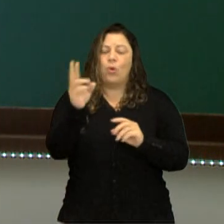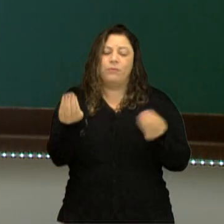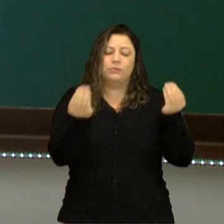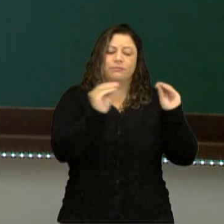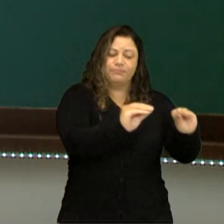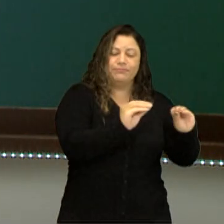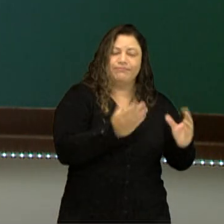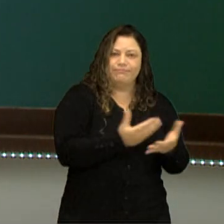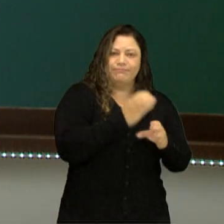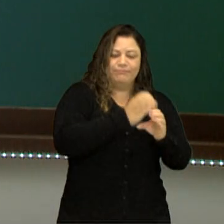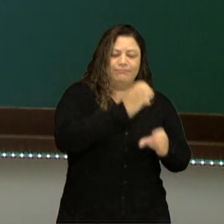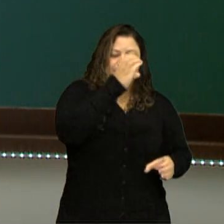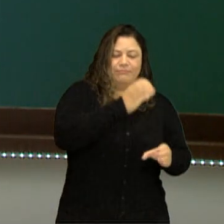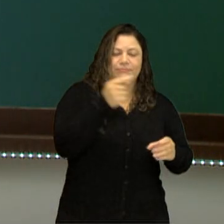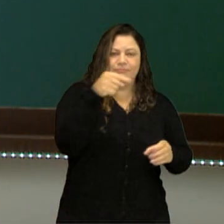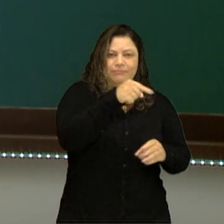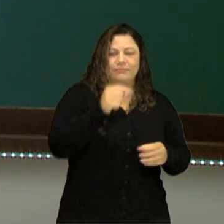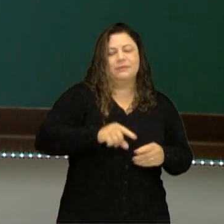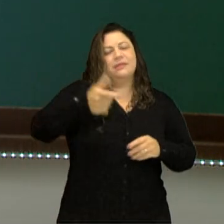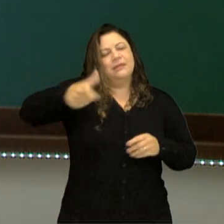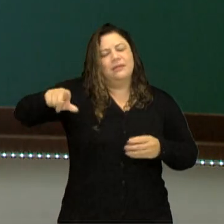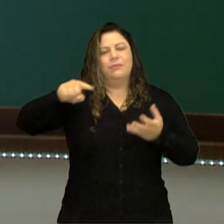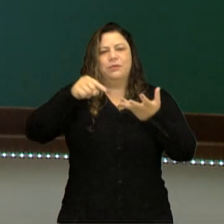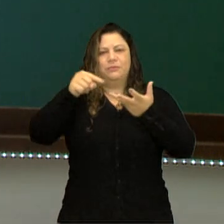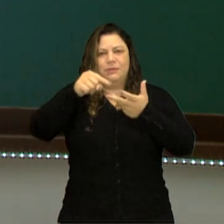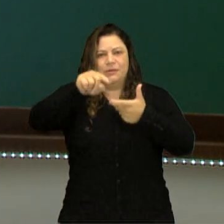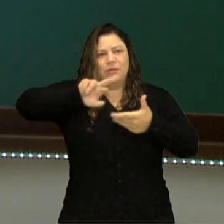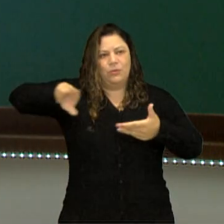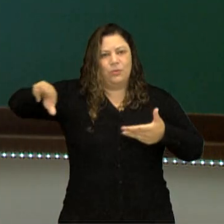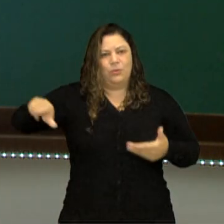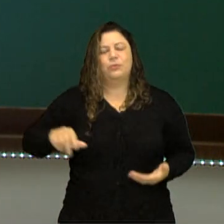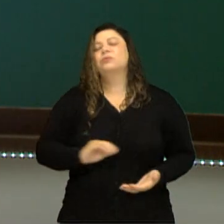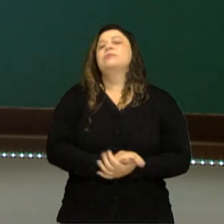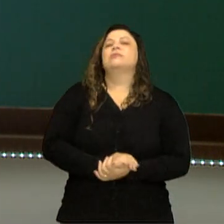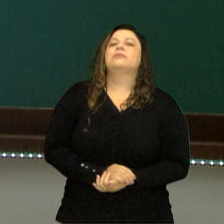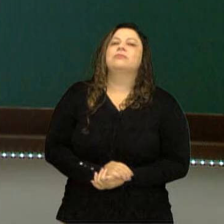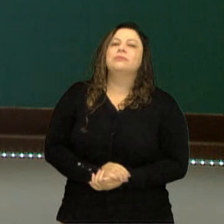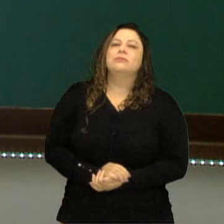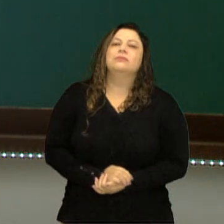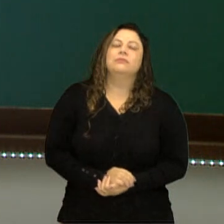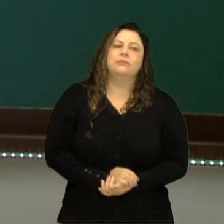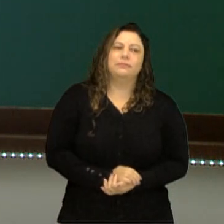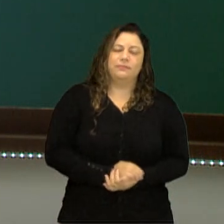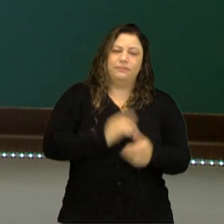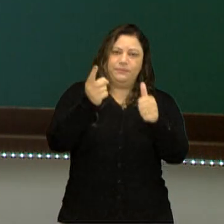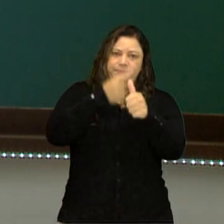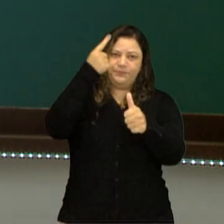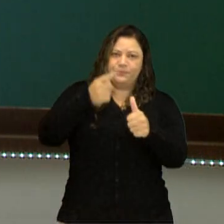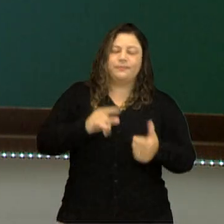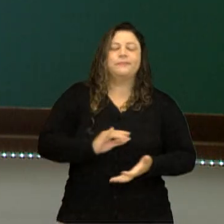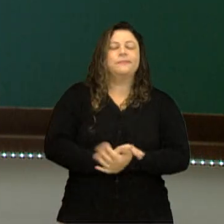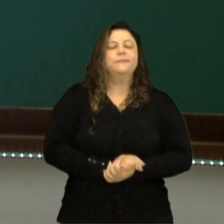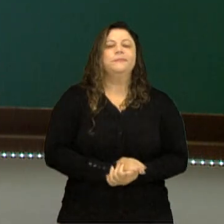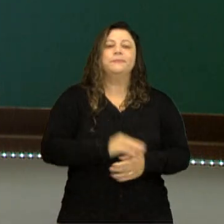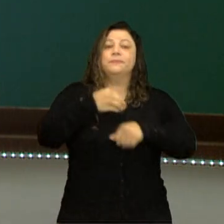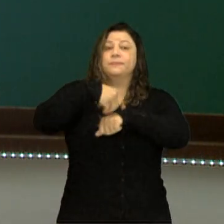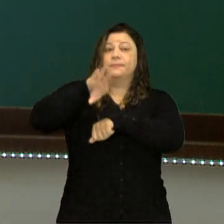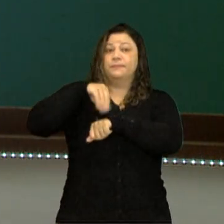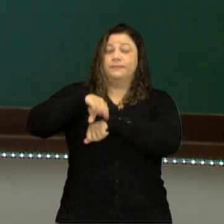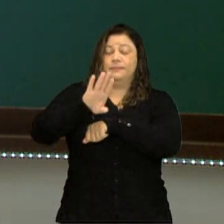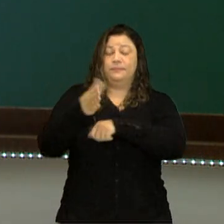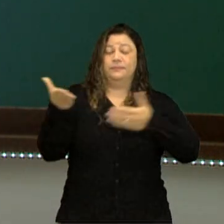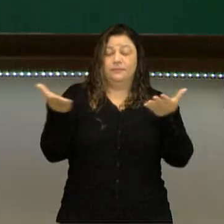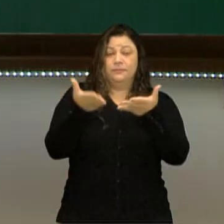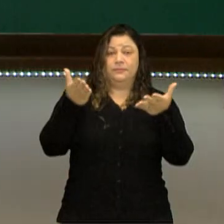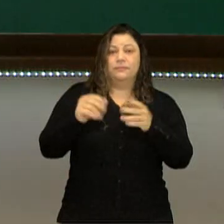colocando dos outros sólidos que a gente vai trabalhar durante este ano. Então, primeira coisa, ó, já a dica que eu dei, o